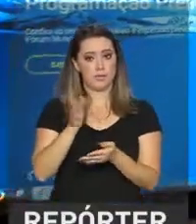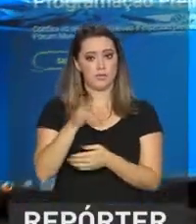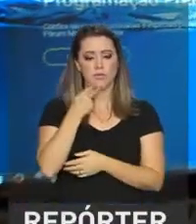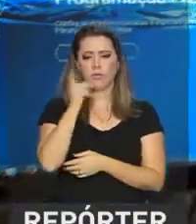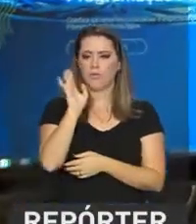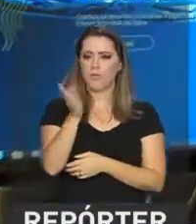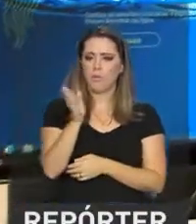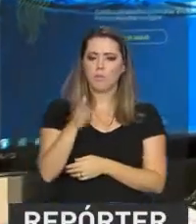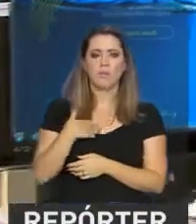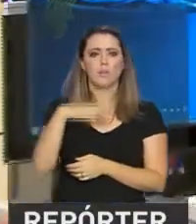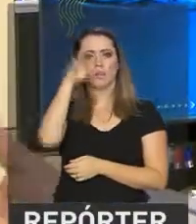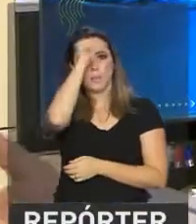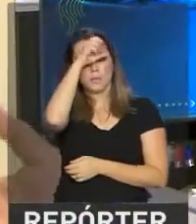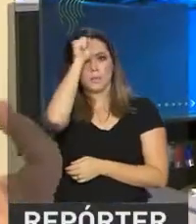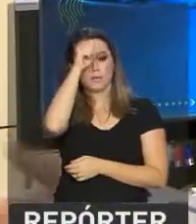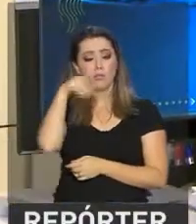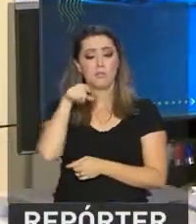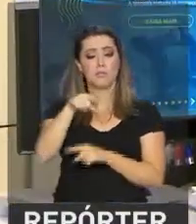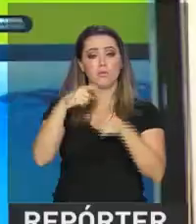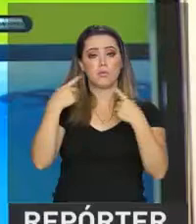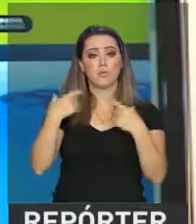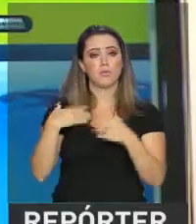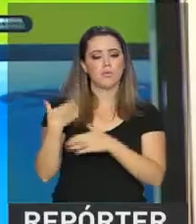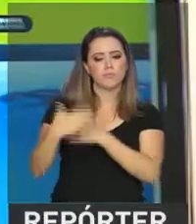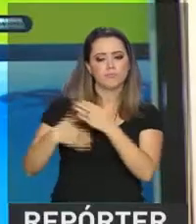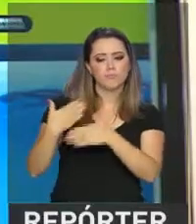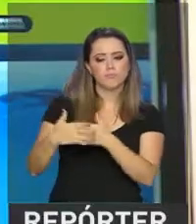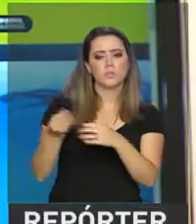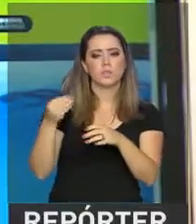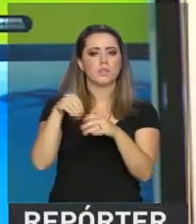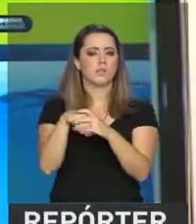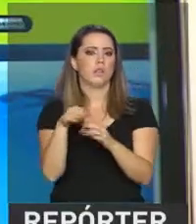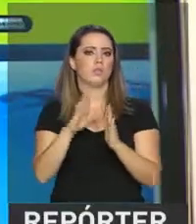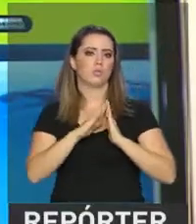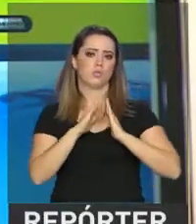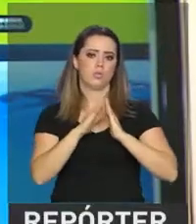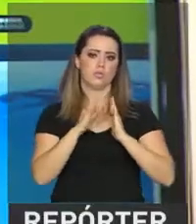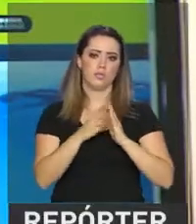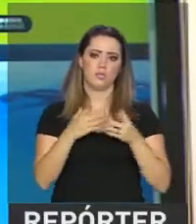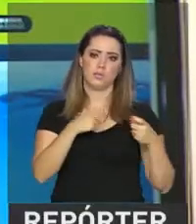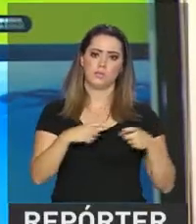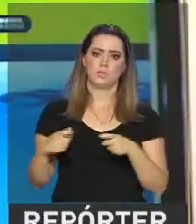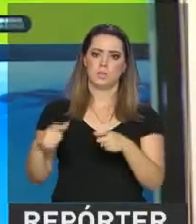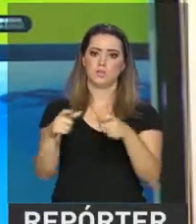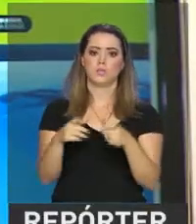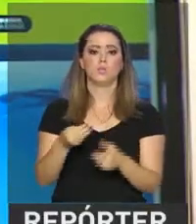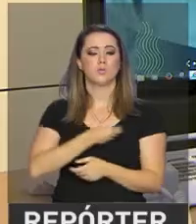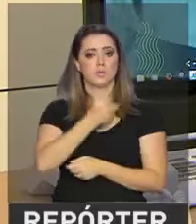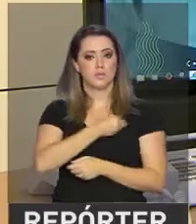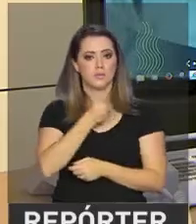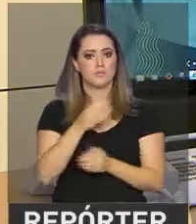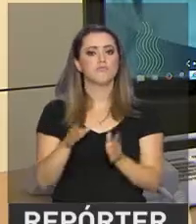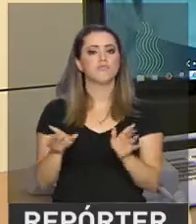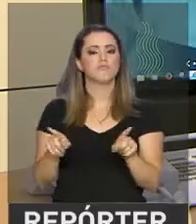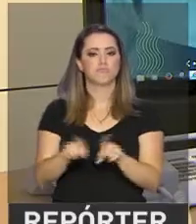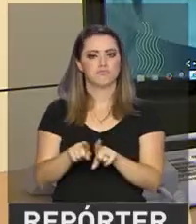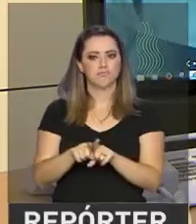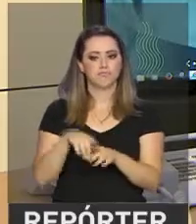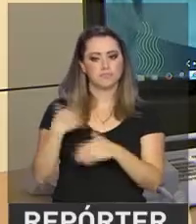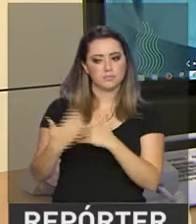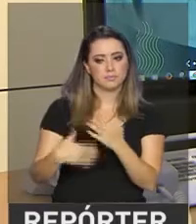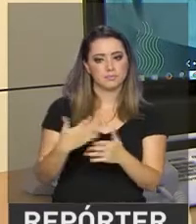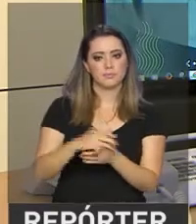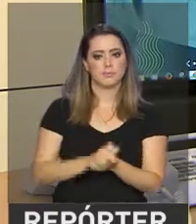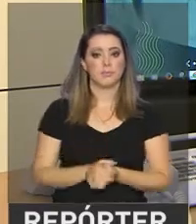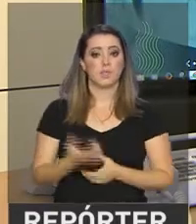garantiu que aprender no evento vai levar pra dentro de casa e para os locais onde frequenta meu principal interesse